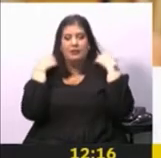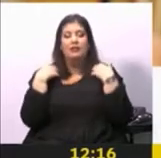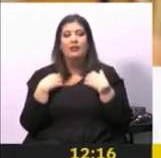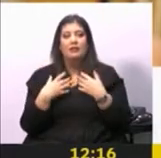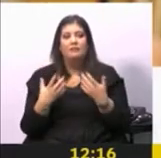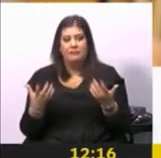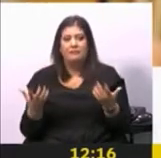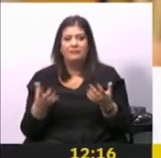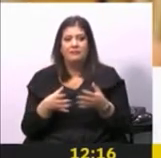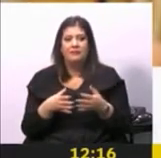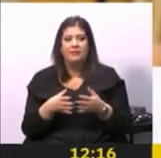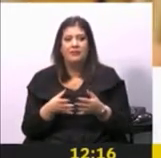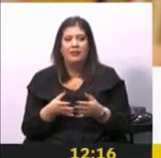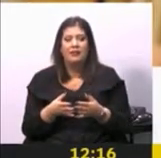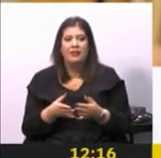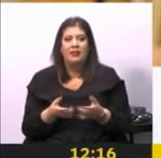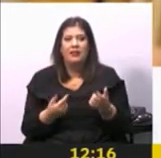desse montante.